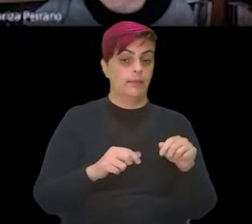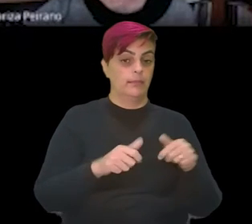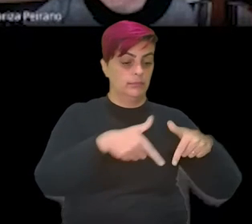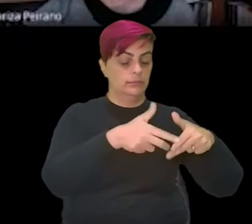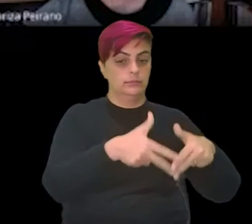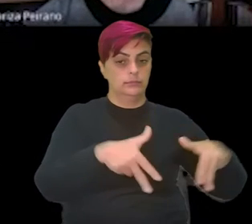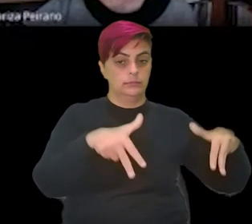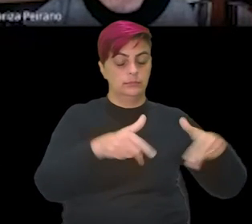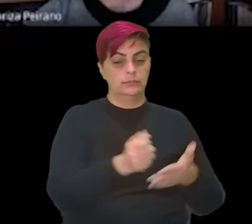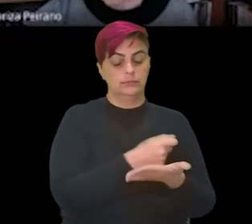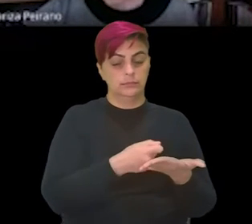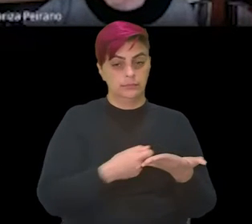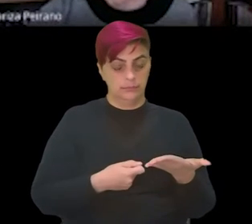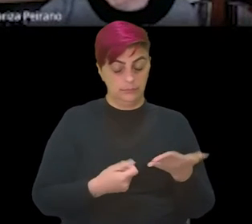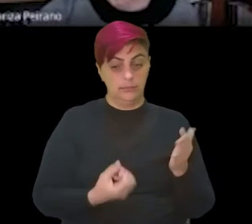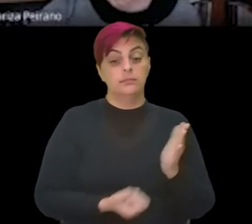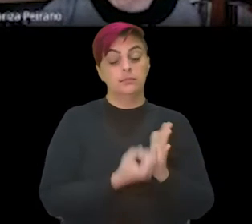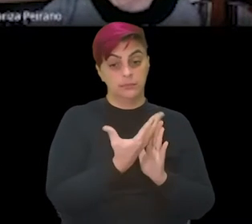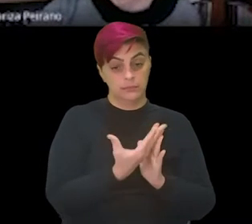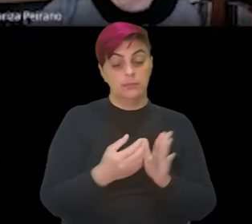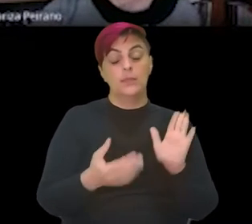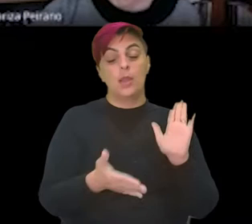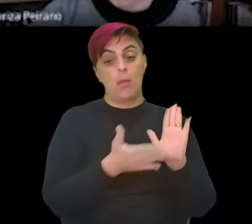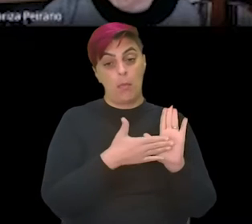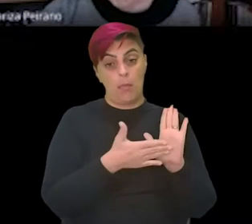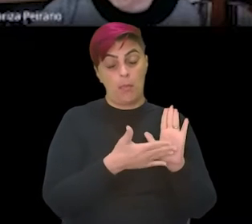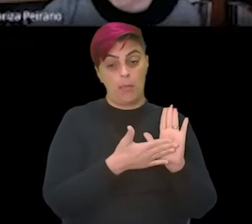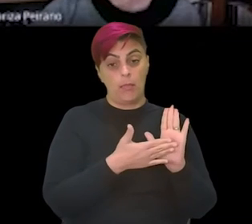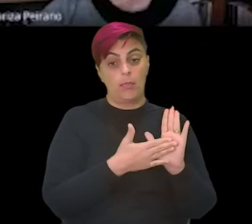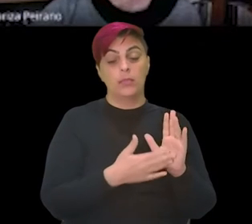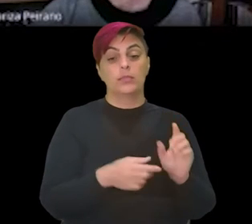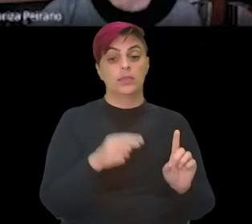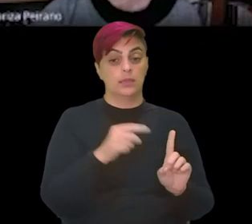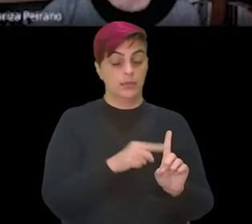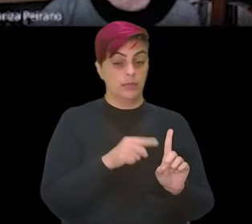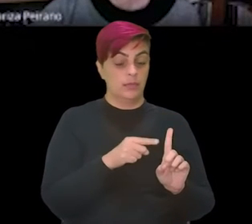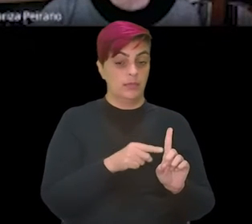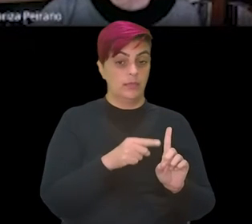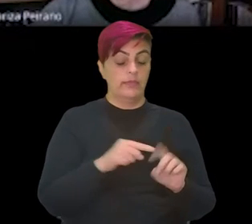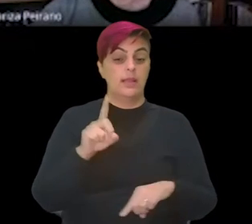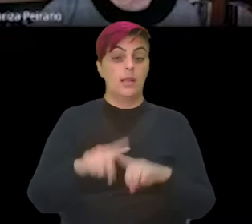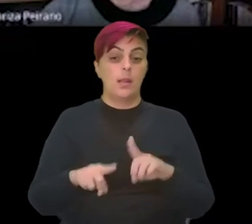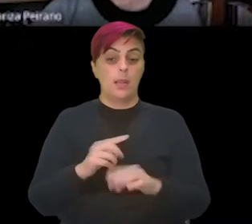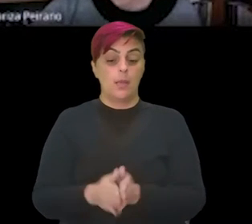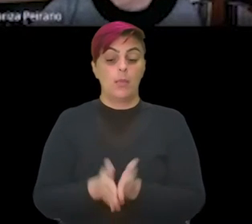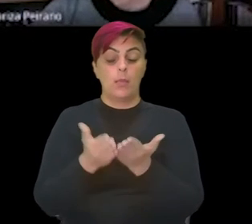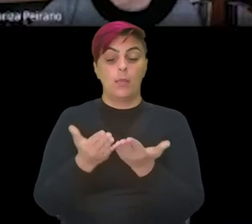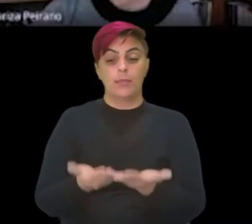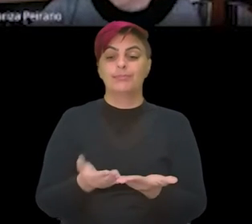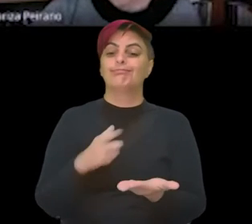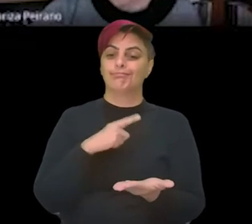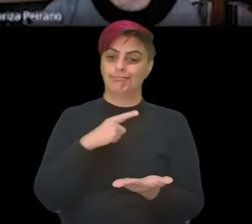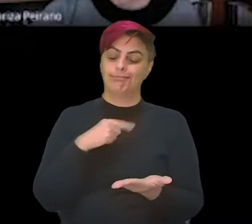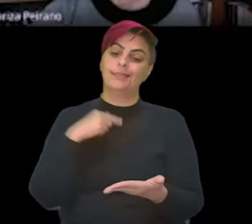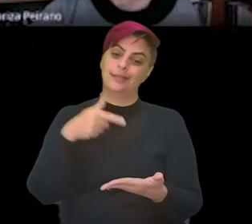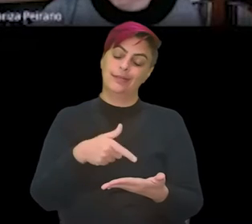etnográfico trobriandês surgiram para provar que o próprio etnógrafo deixou mais indícios no material publicado do